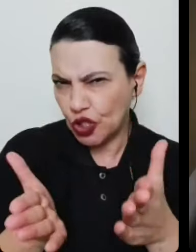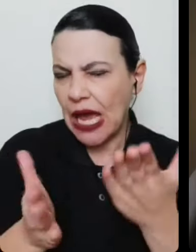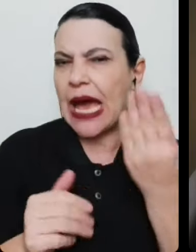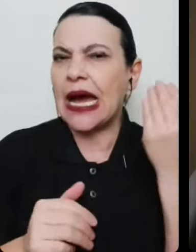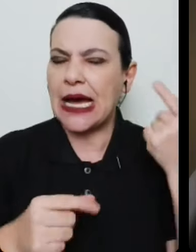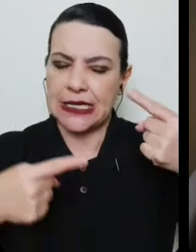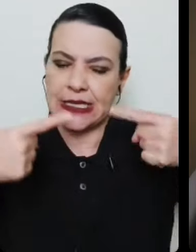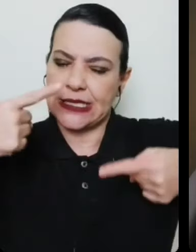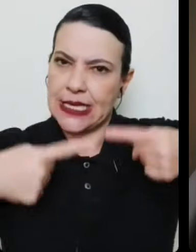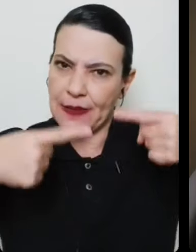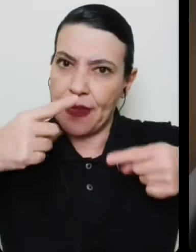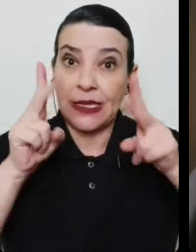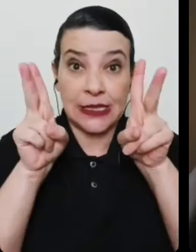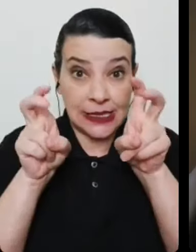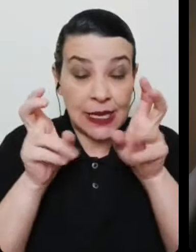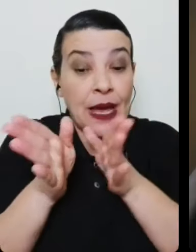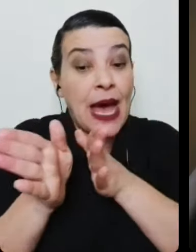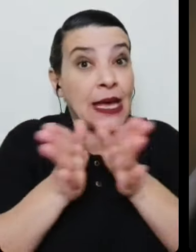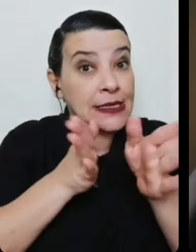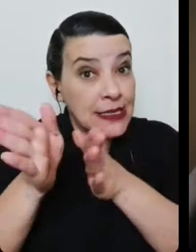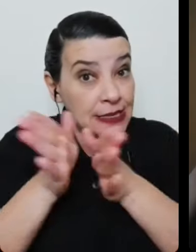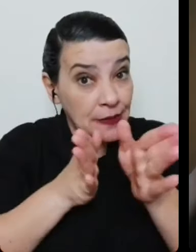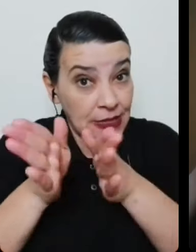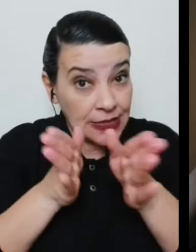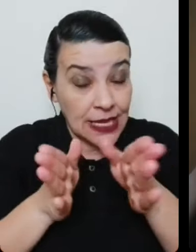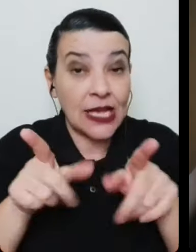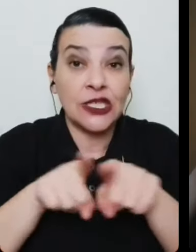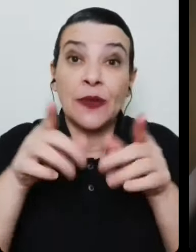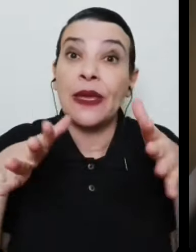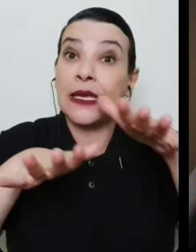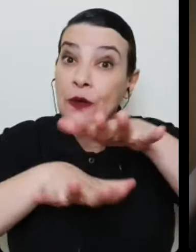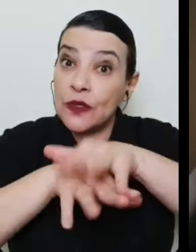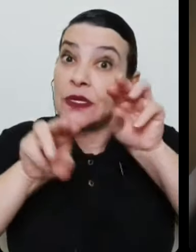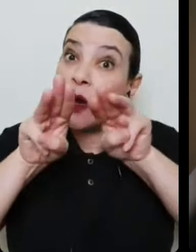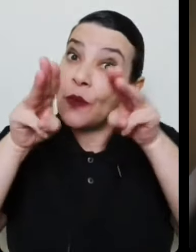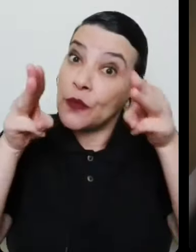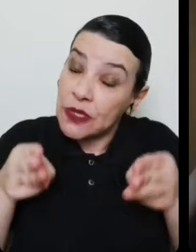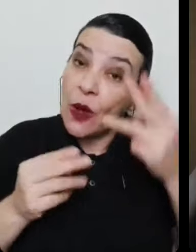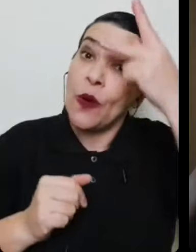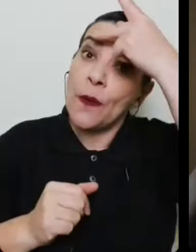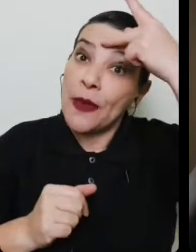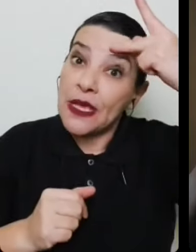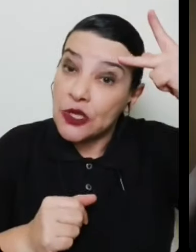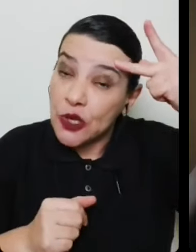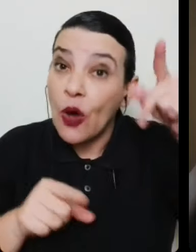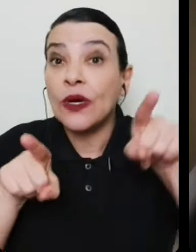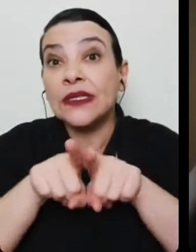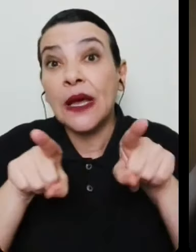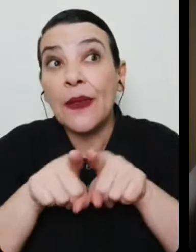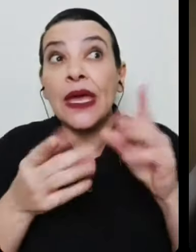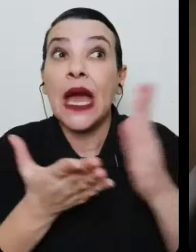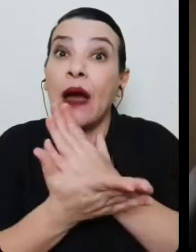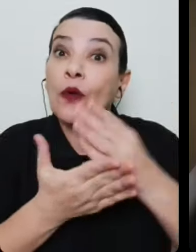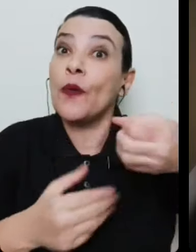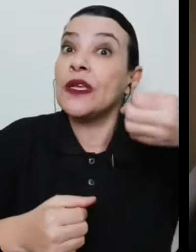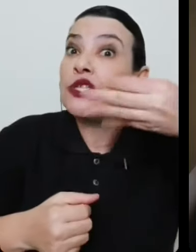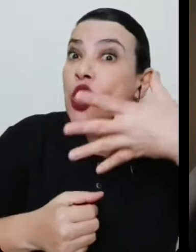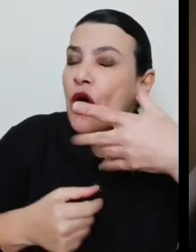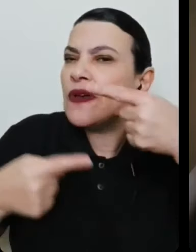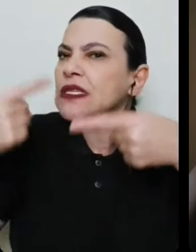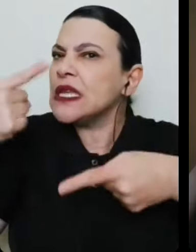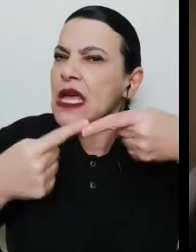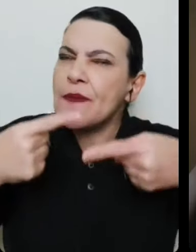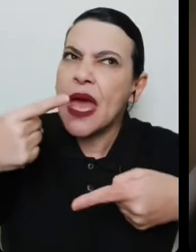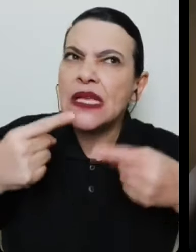de acessibilidade e inclusão em museus, quanto também de pessoas que estão chegando agora no debate, que estão tentando entender o